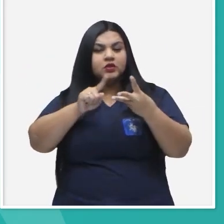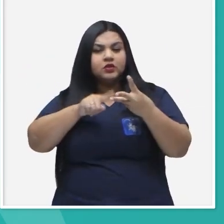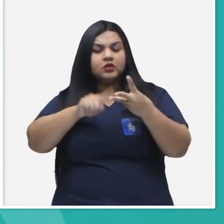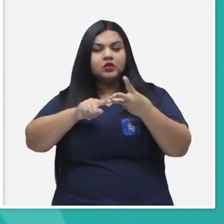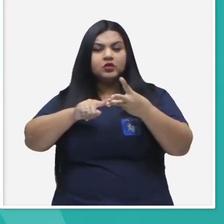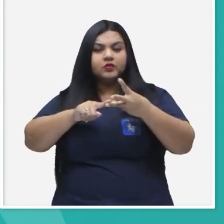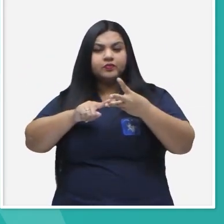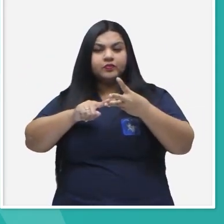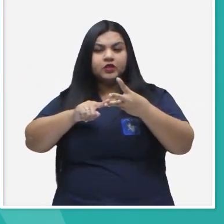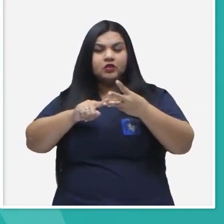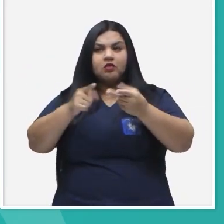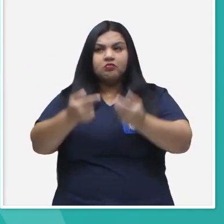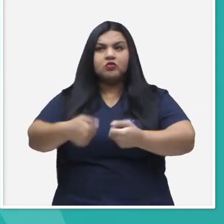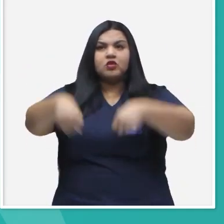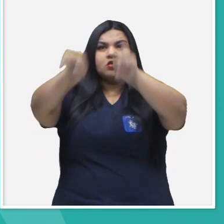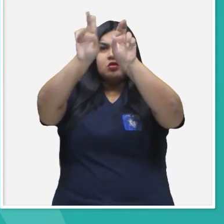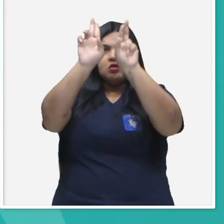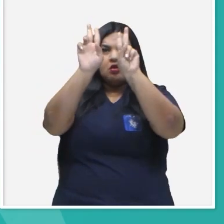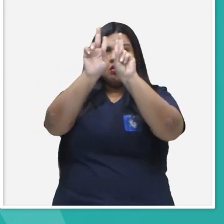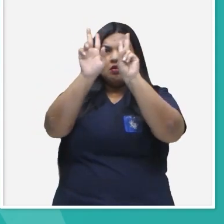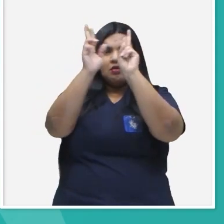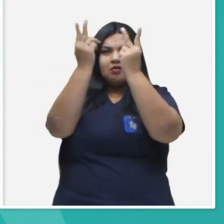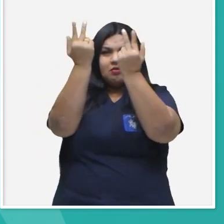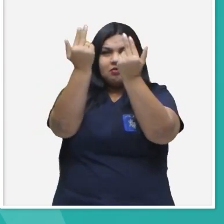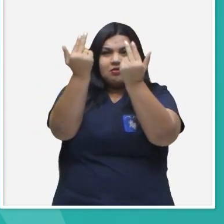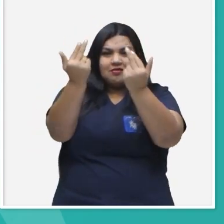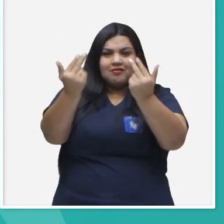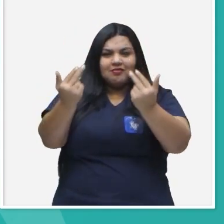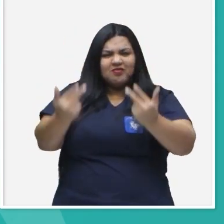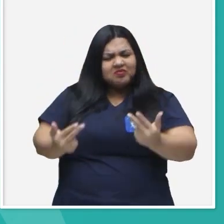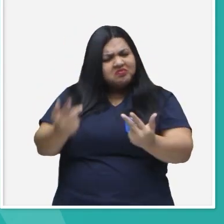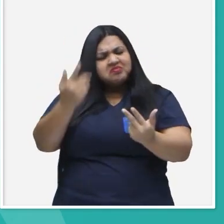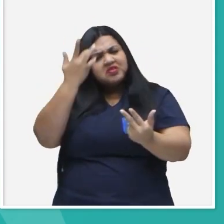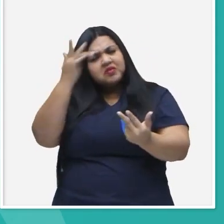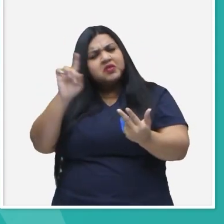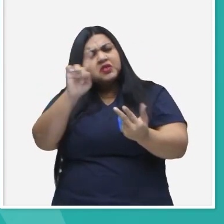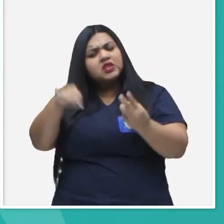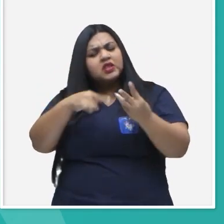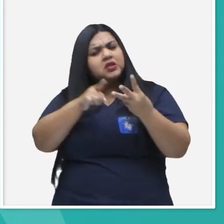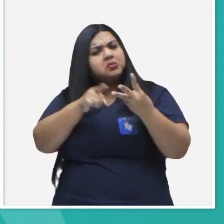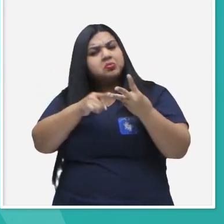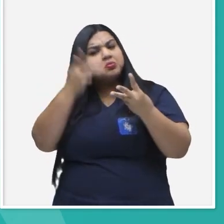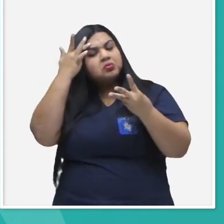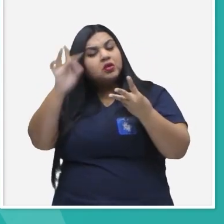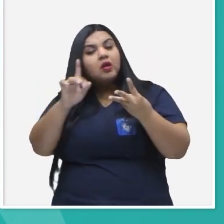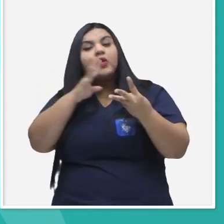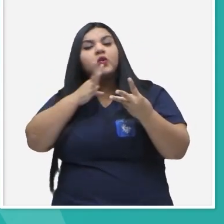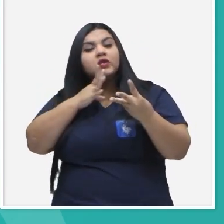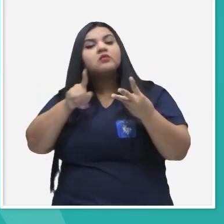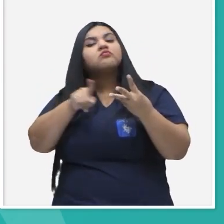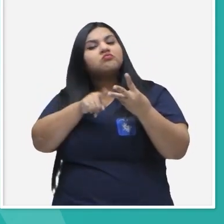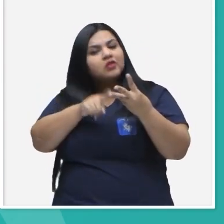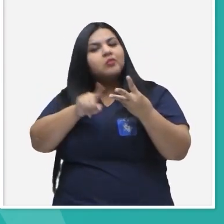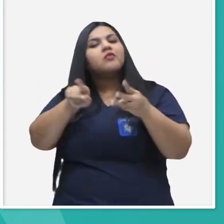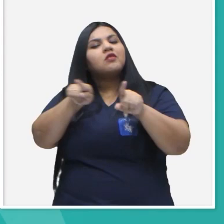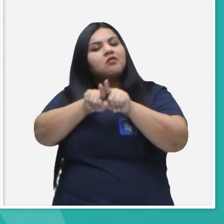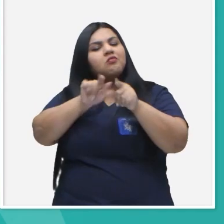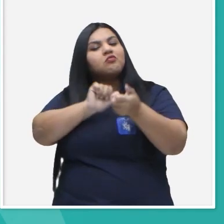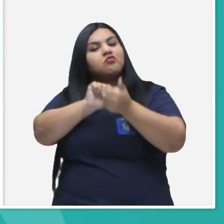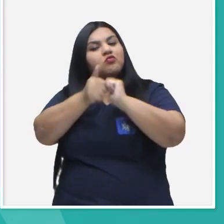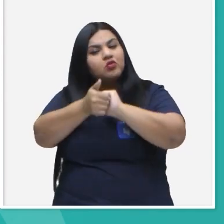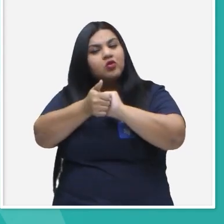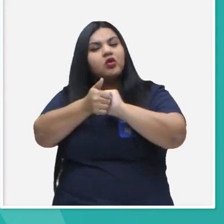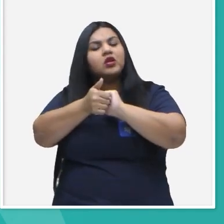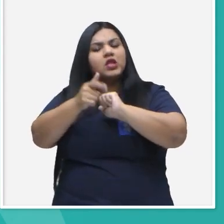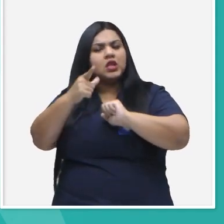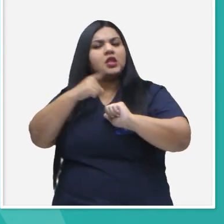nado sincronizado. Talvez o nado sincronizado vocês ainda não tenham um grande conhecimento, mas ele também é um esporte, possui as